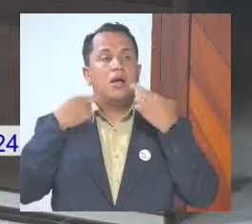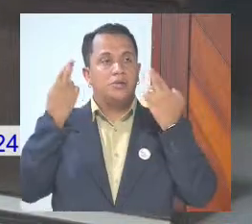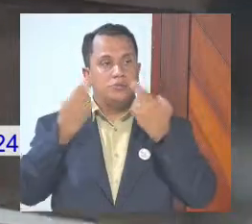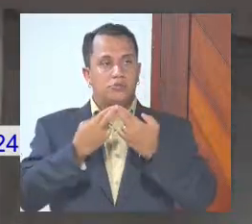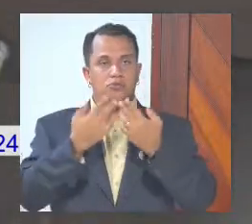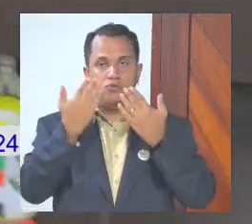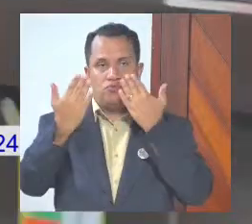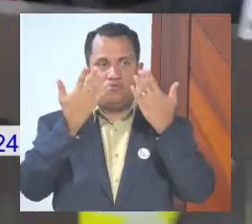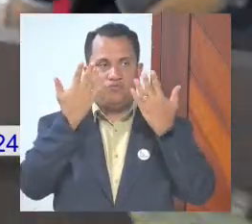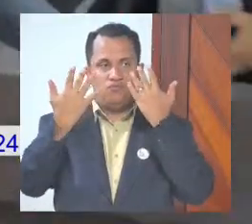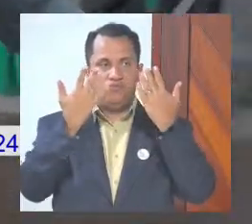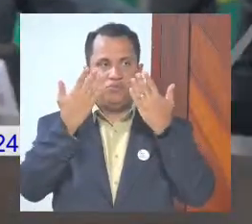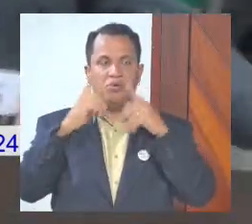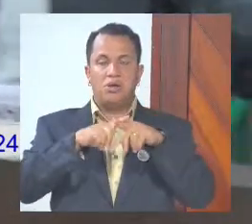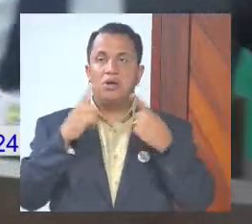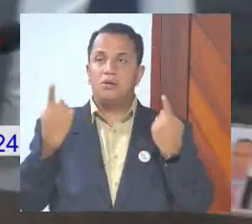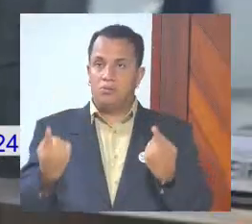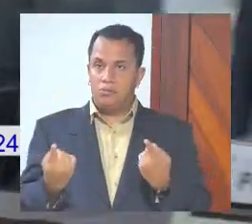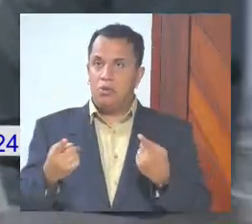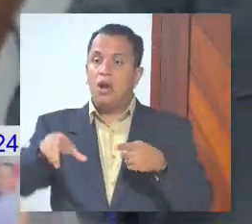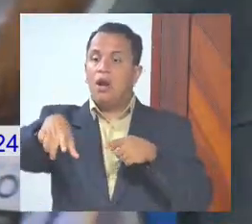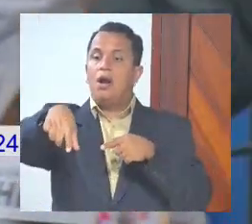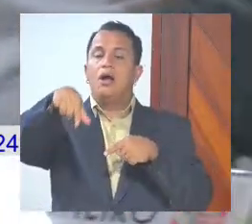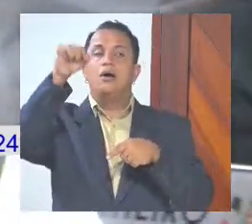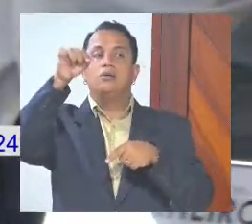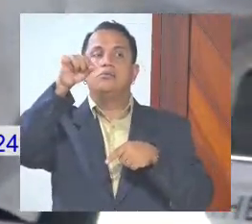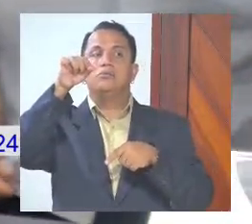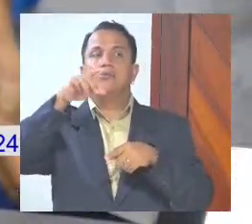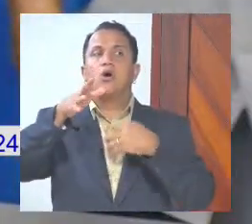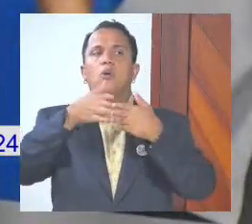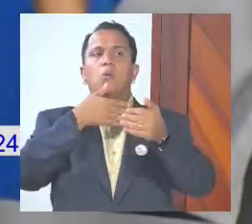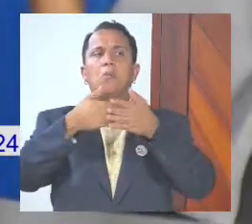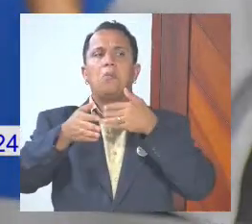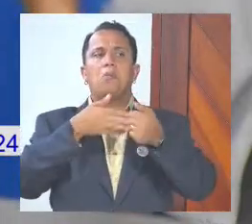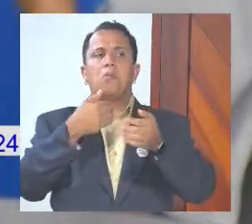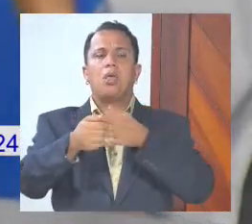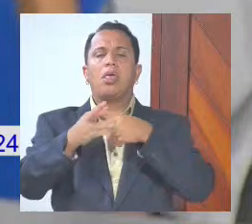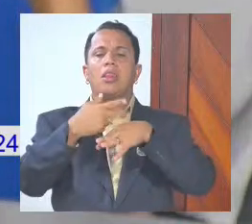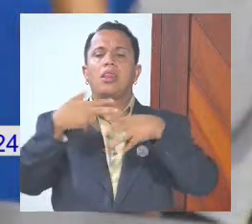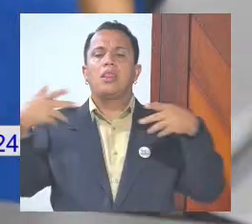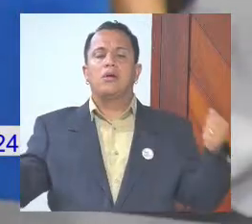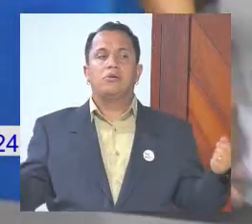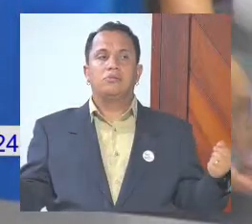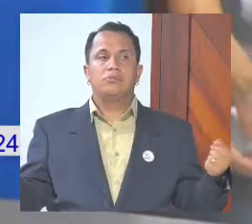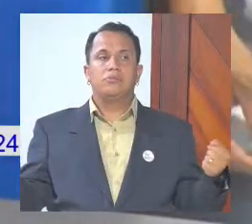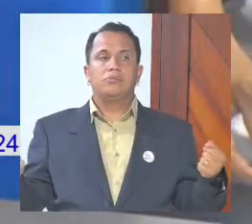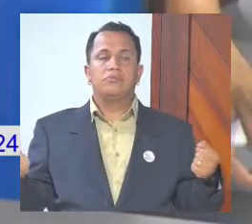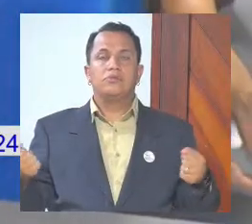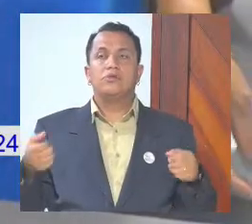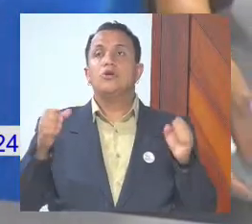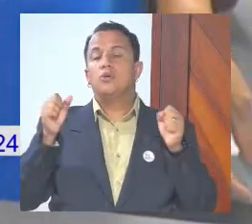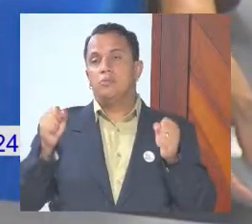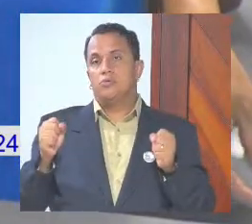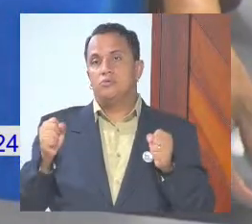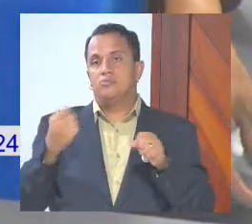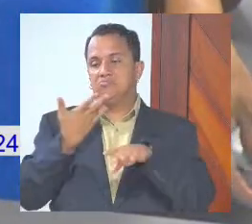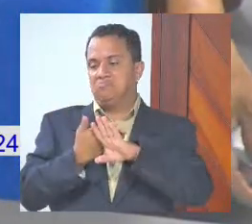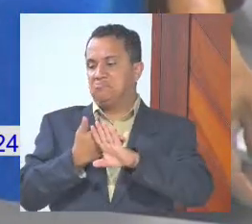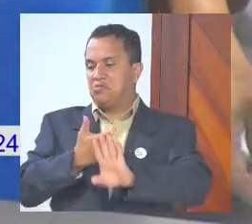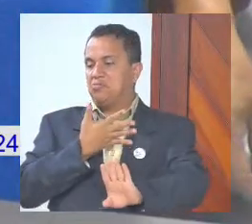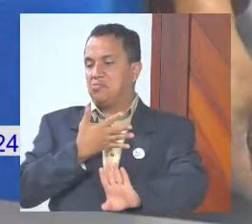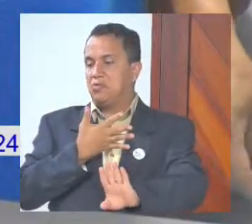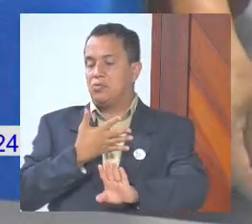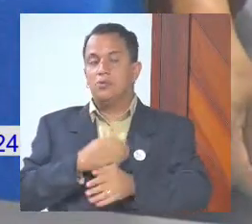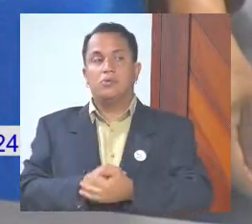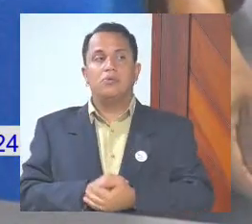em discussão e terá preferência sobre qualquer outra matéria, só podendo ser rejeitada pelo